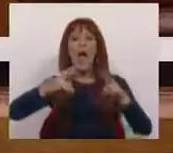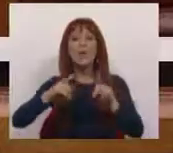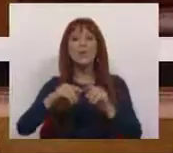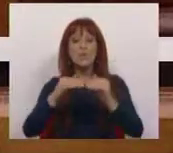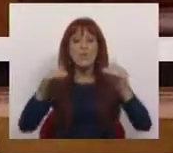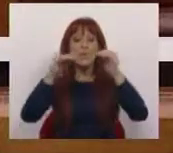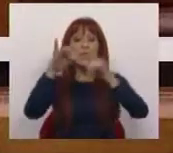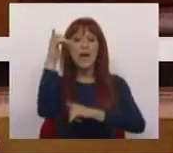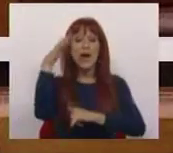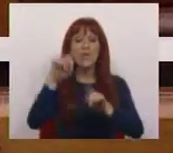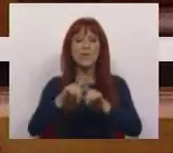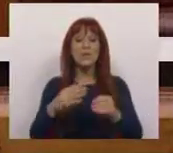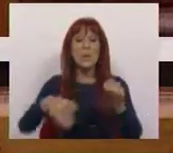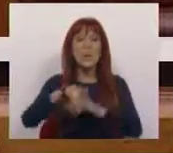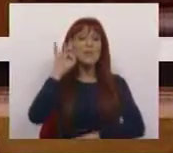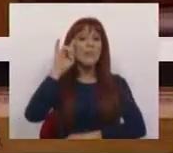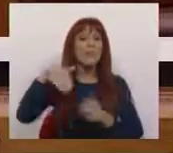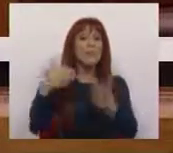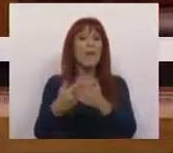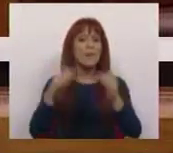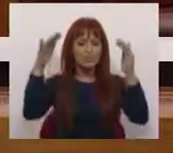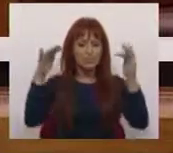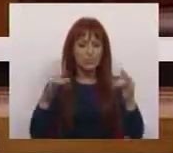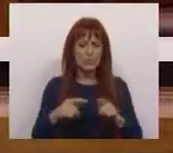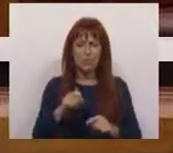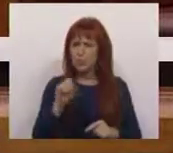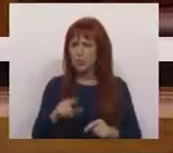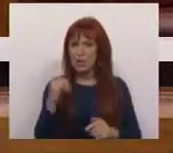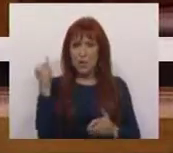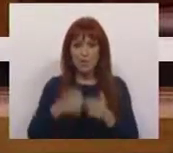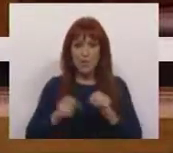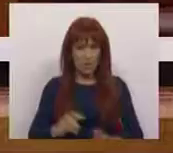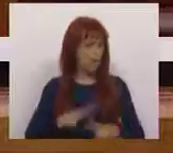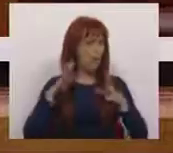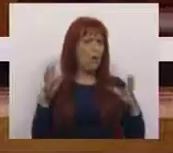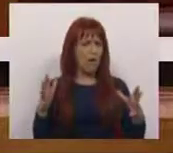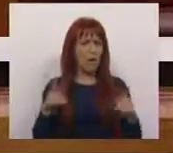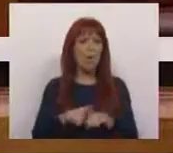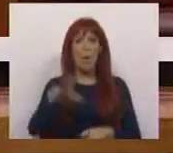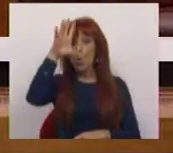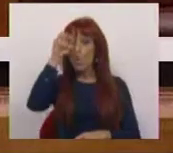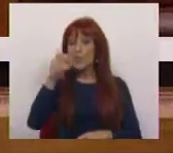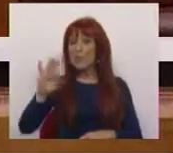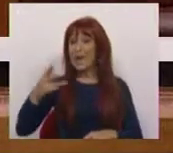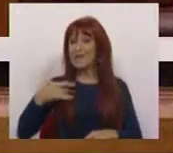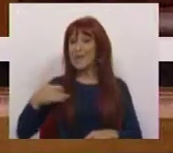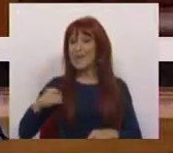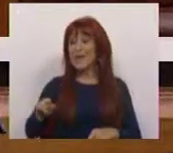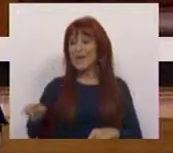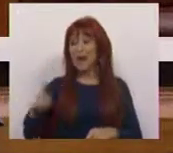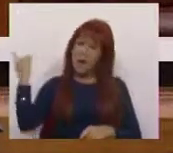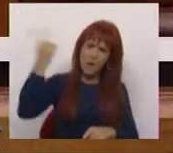dos escalões do IRS, dá-se um passo importante para a redução do brutal aumento de impostos que o governo